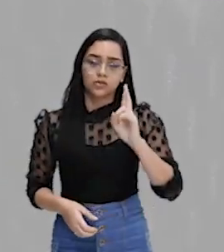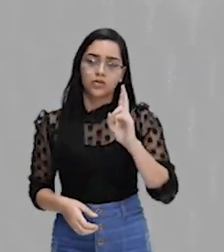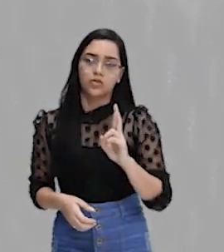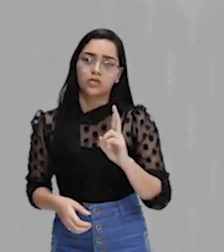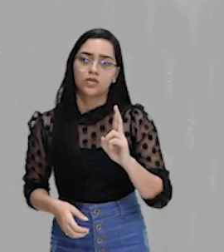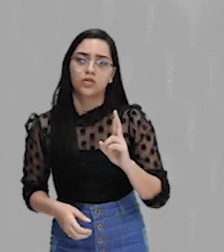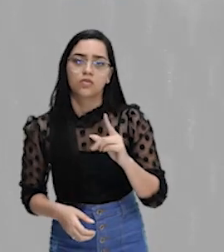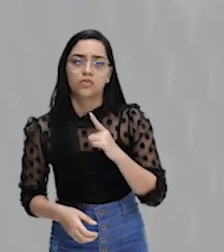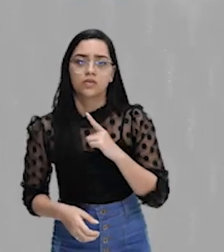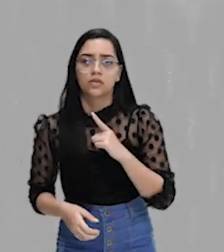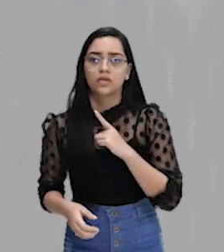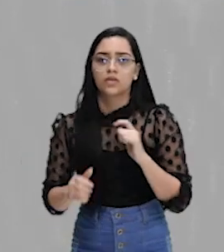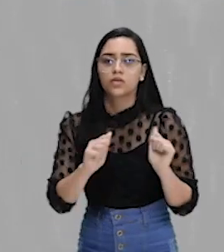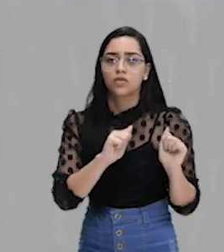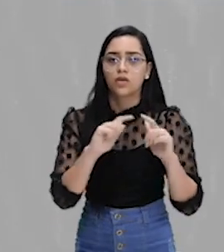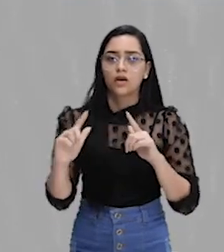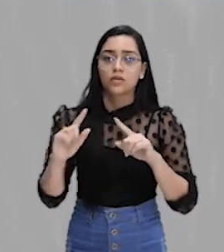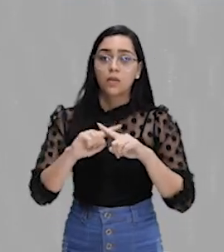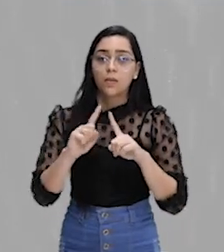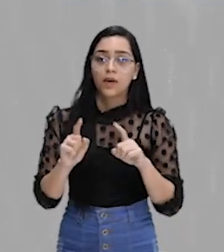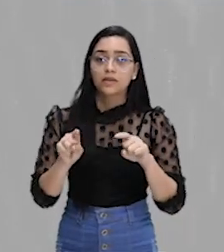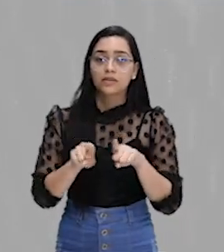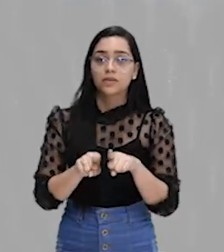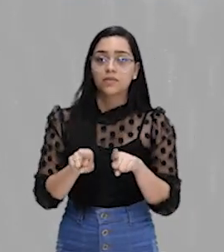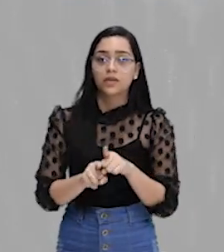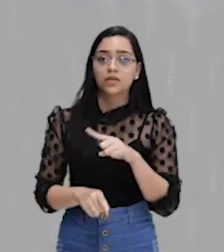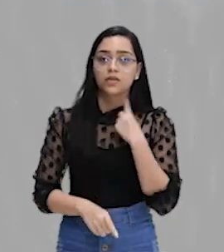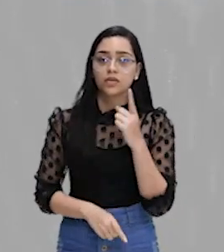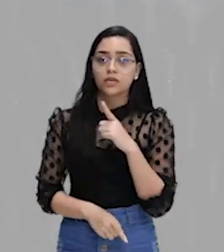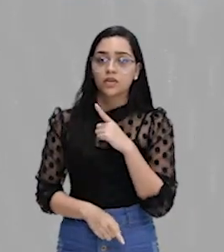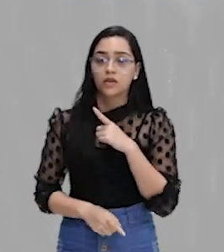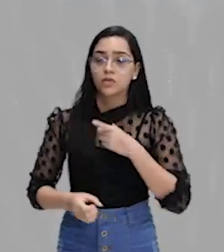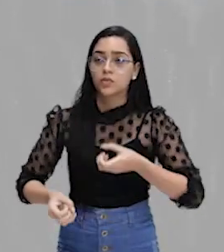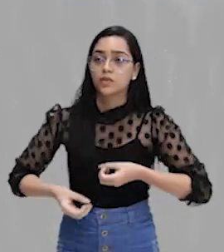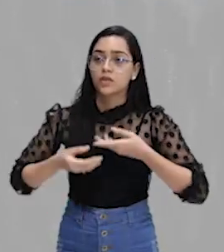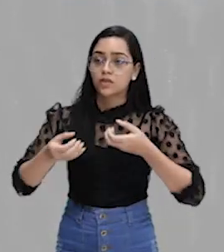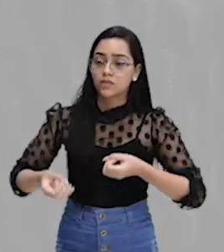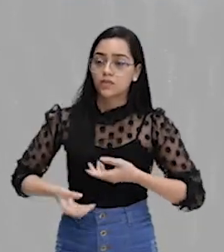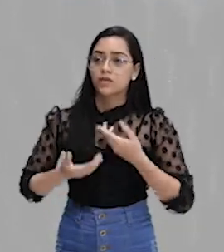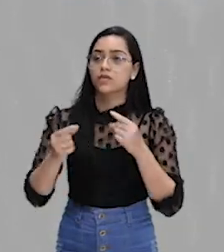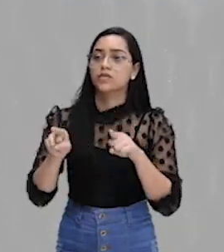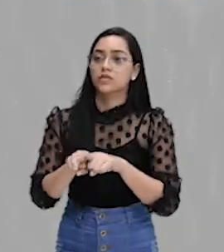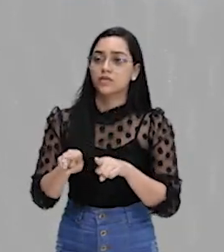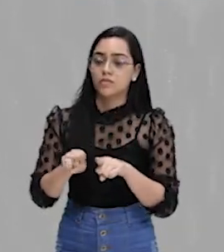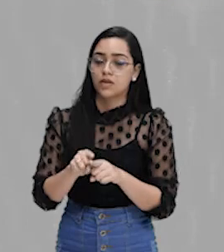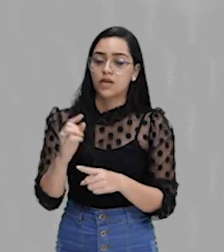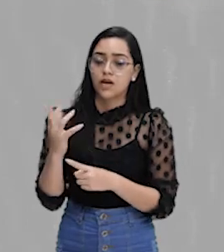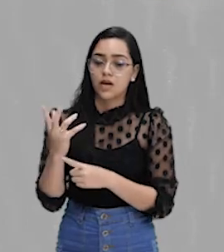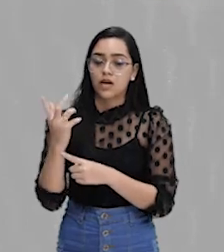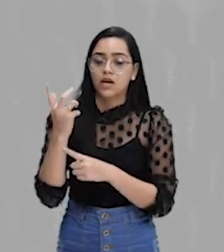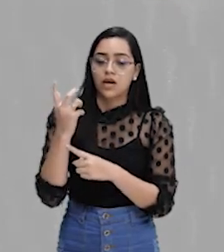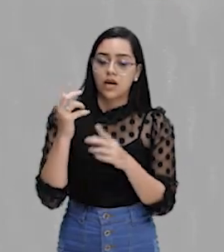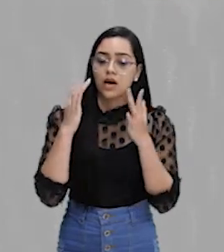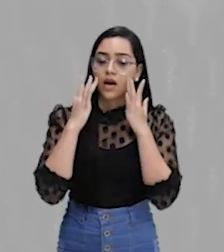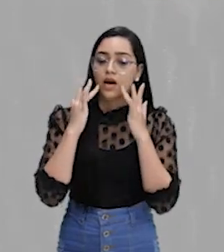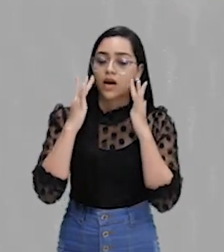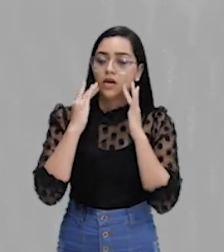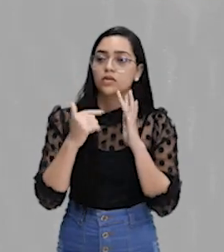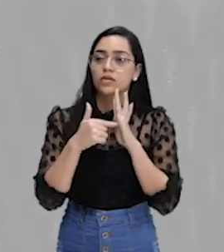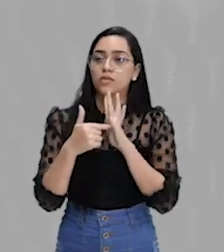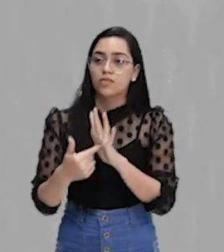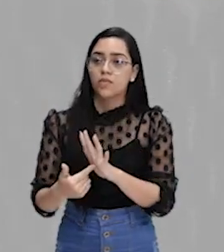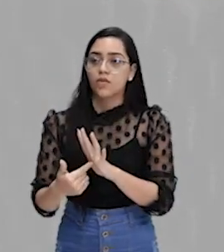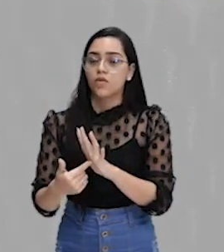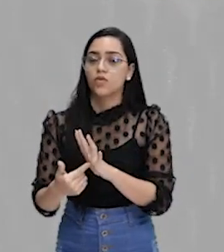como se viu no quadro da Última Ceia, mas aqui nós temos uma expressão também artística que mostra o